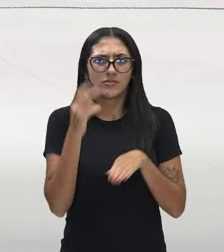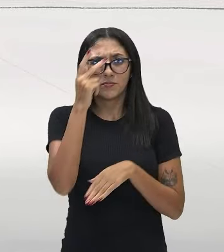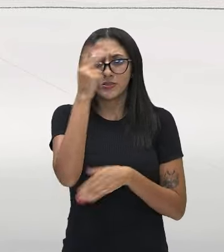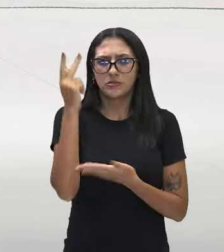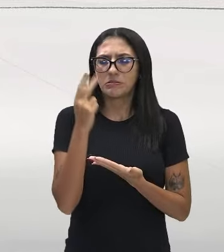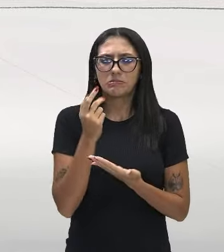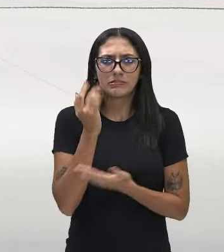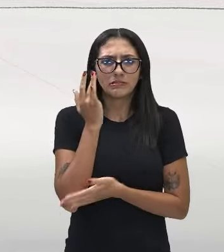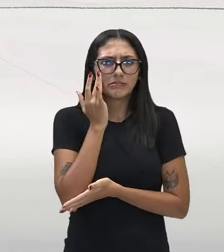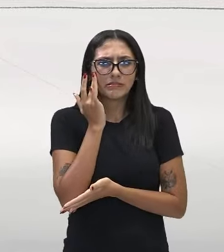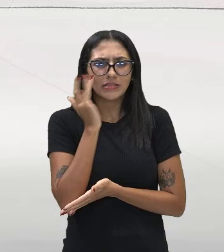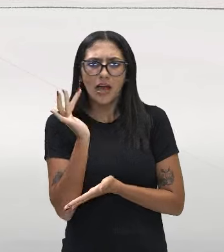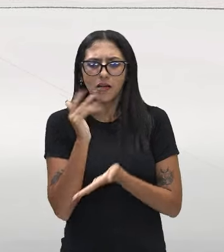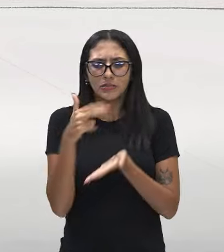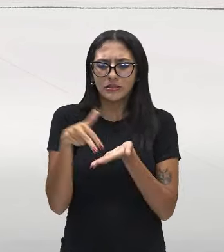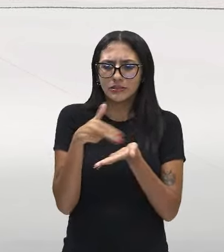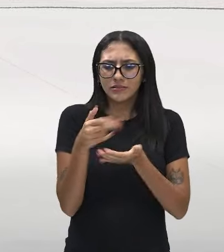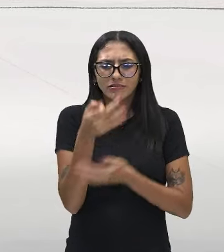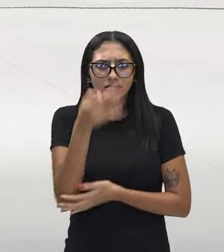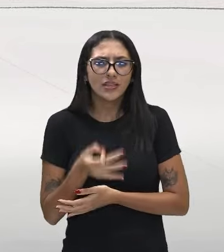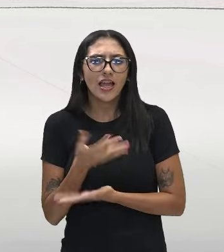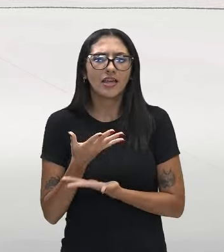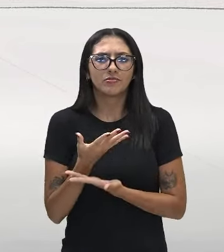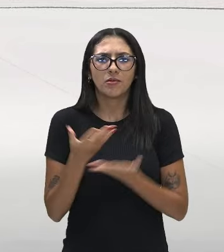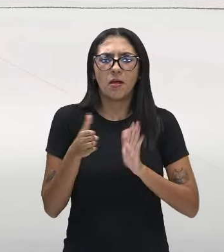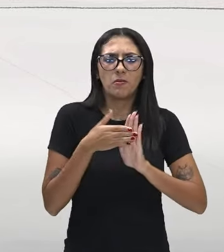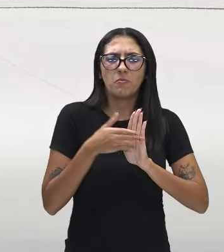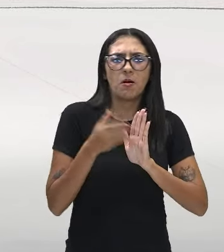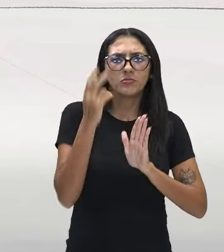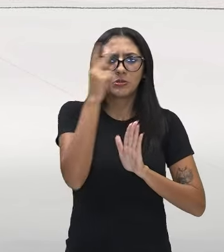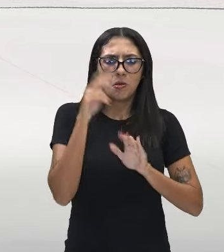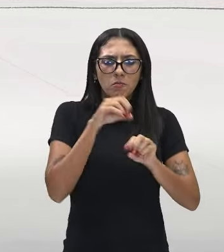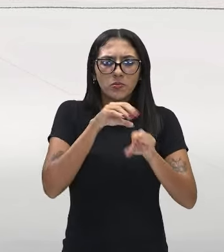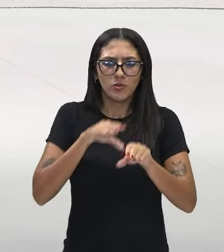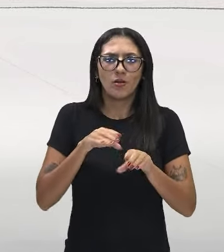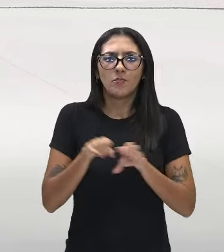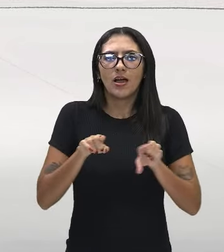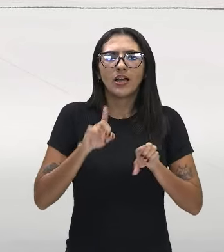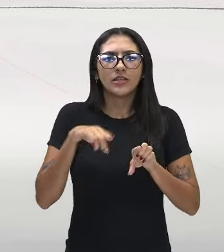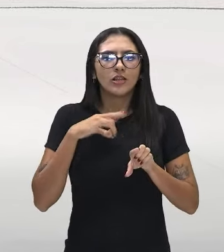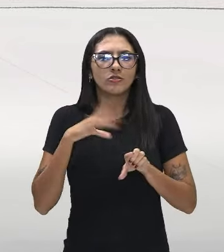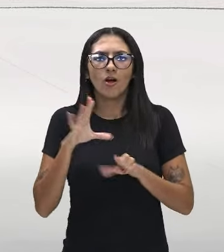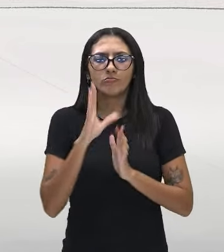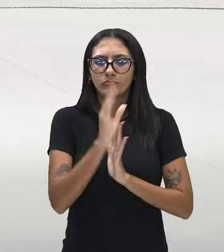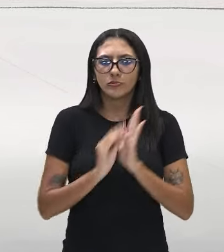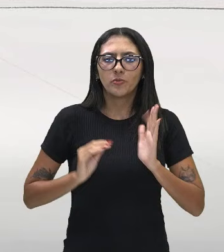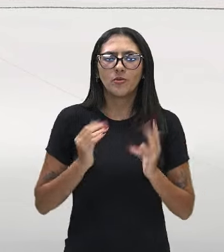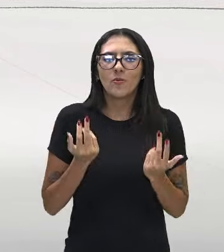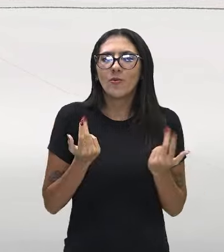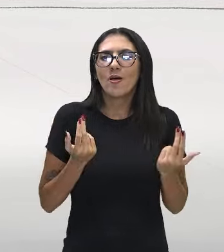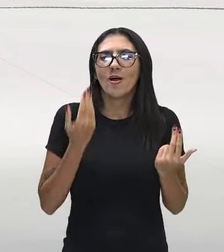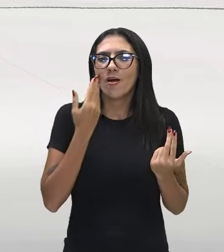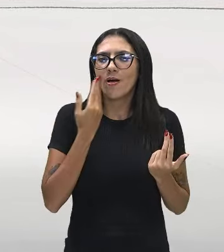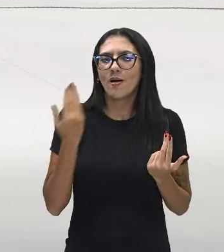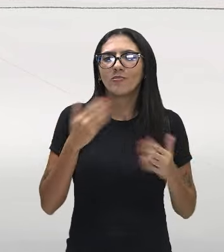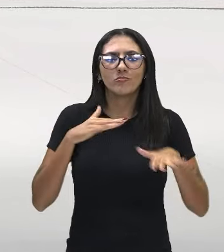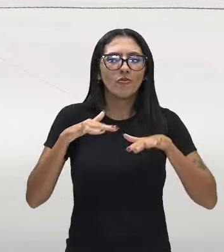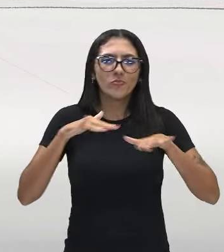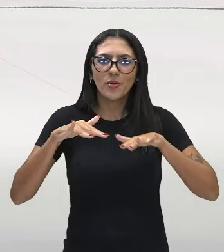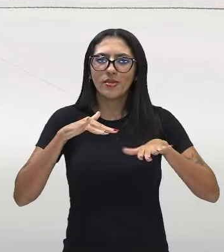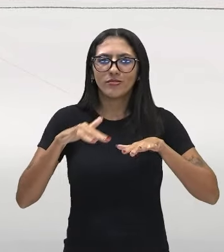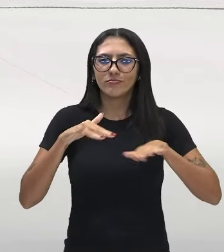aquela coreografia exatamente como deve ser feita, na proposta do coreógrafo lá. Mas ela já está aqui, ó. Tá tocando o boi, ela já está aqui, ó. Né? Só no